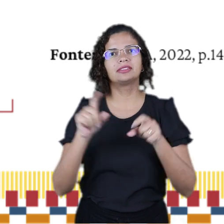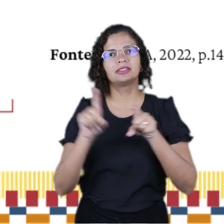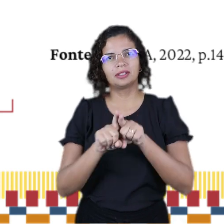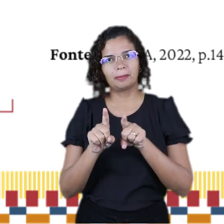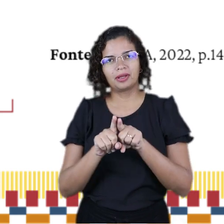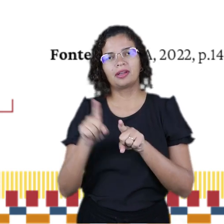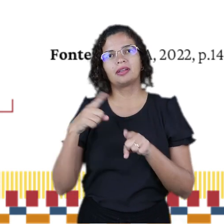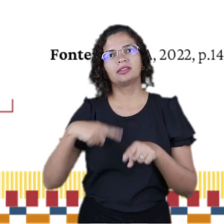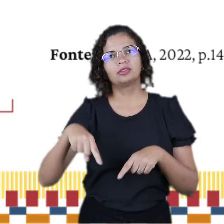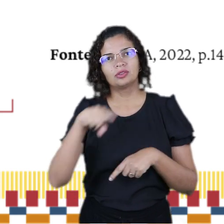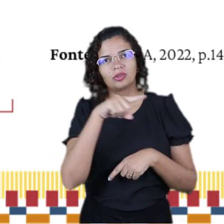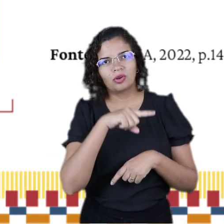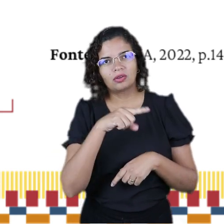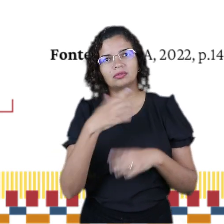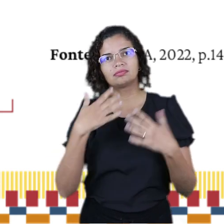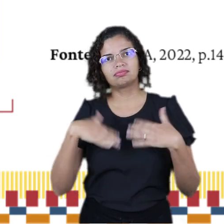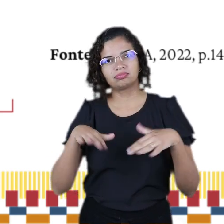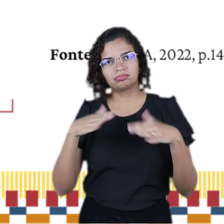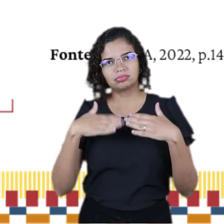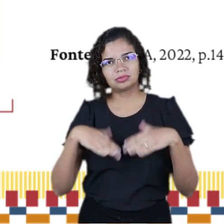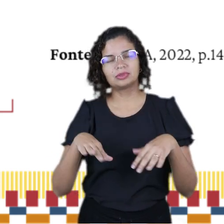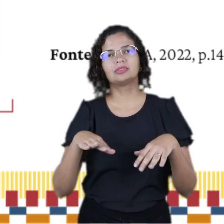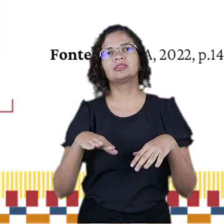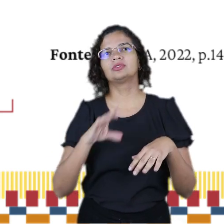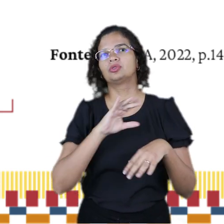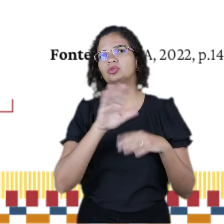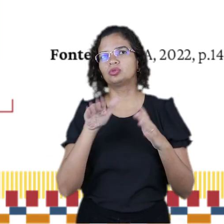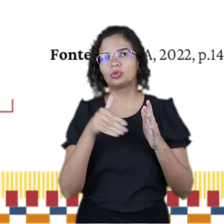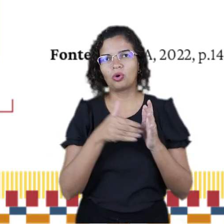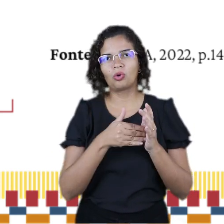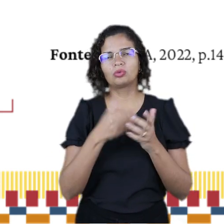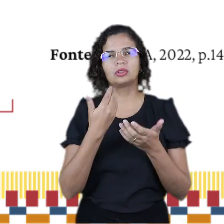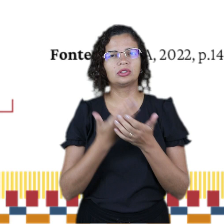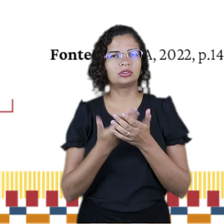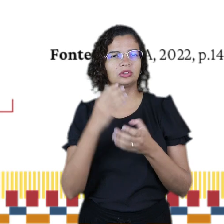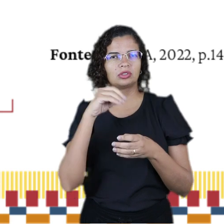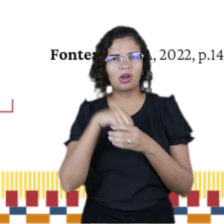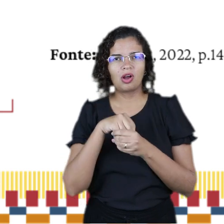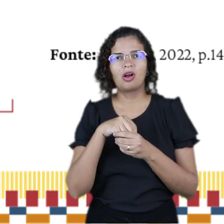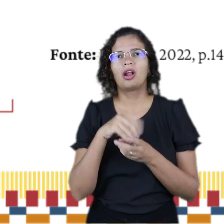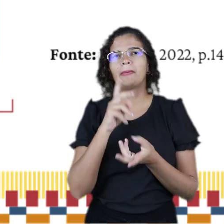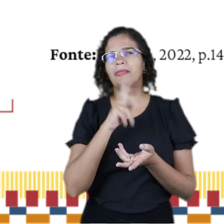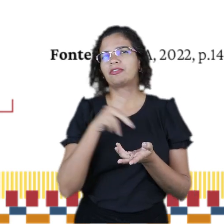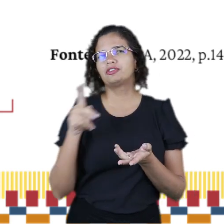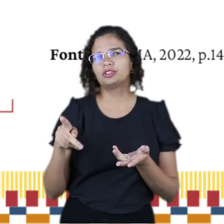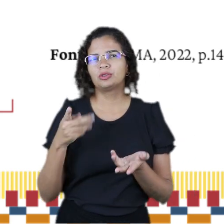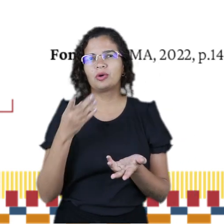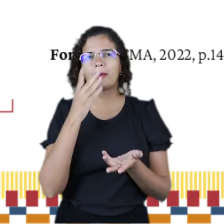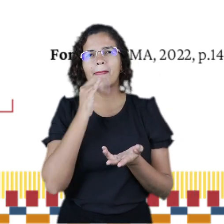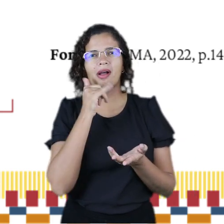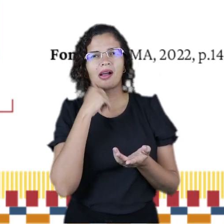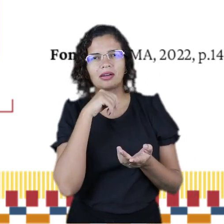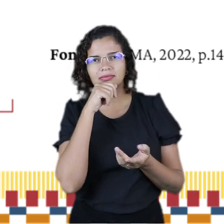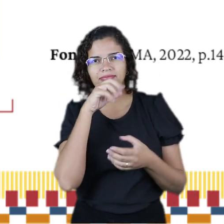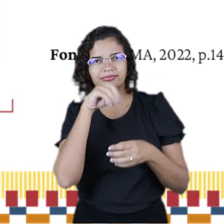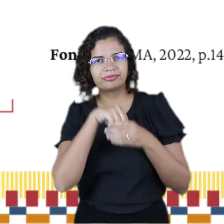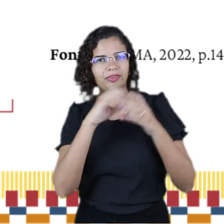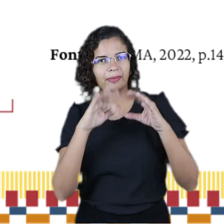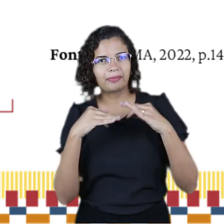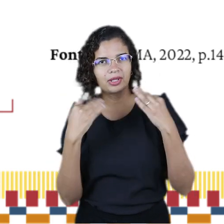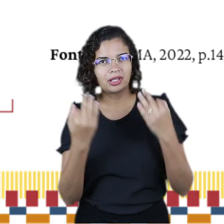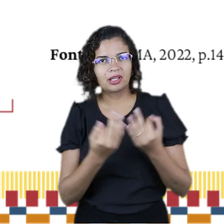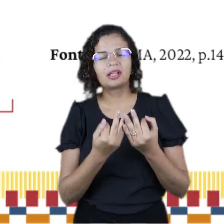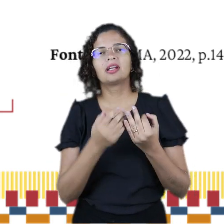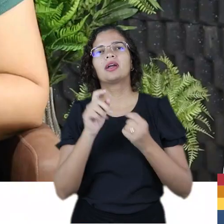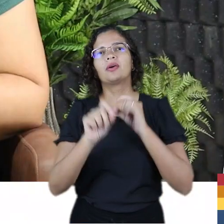certamente todos da escola o professor os pais quanto a concepção mantida e a concepção de